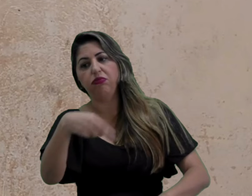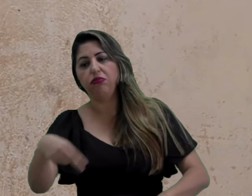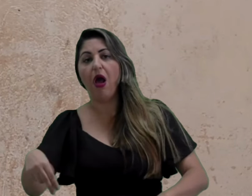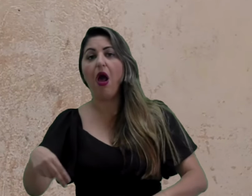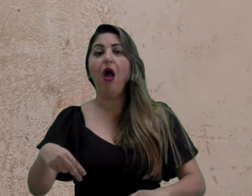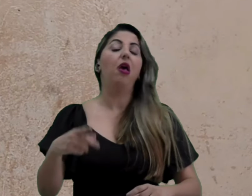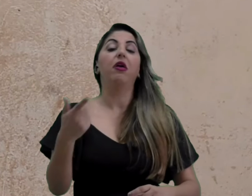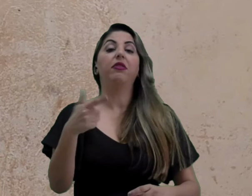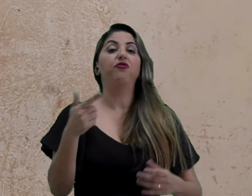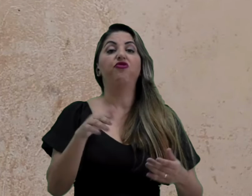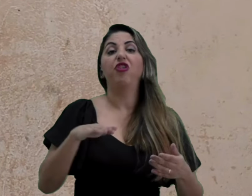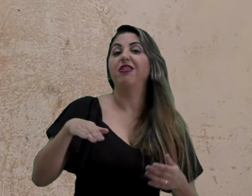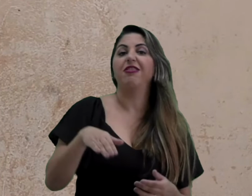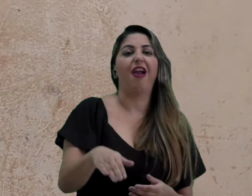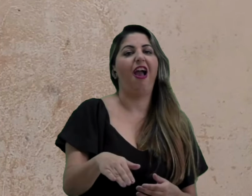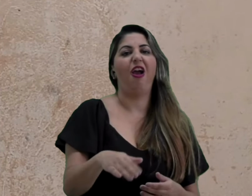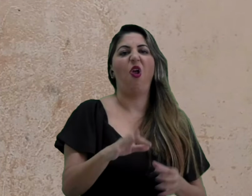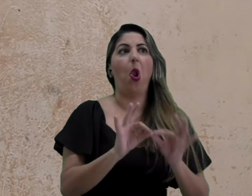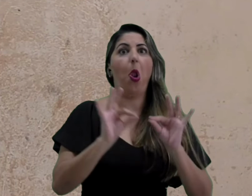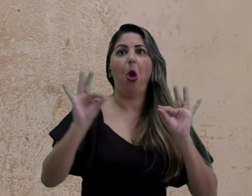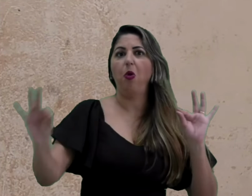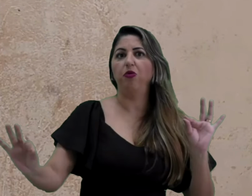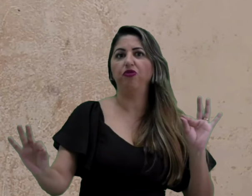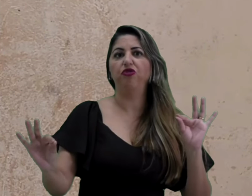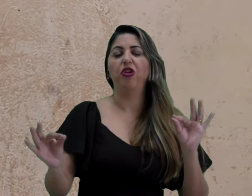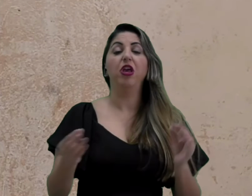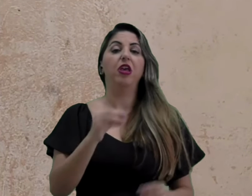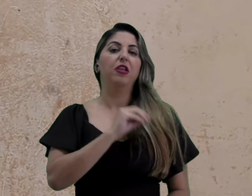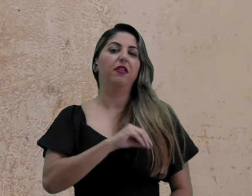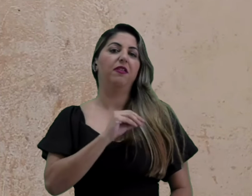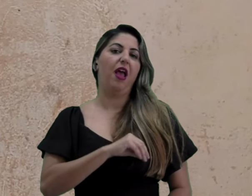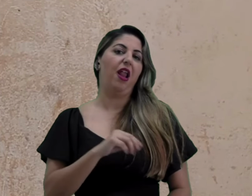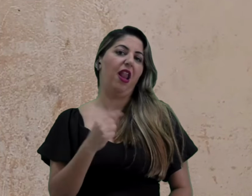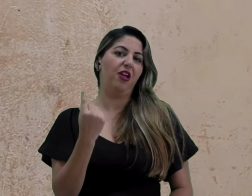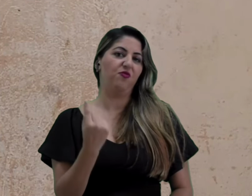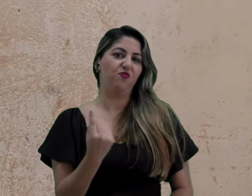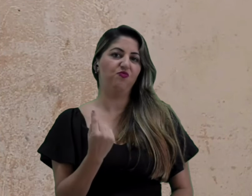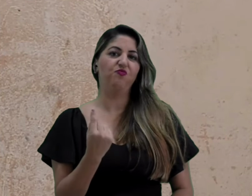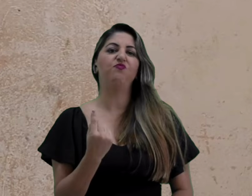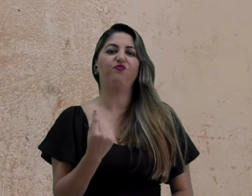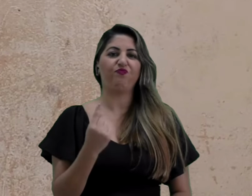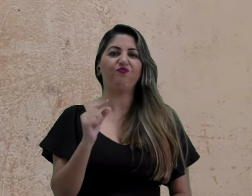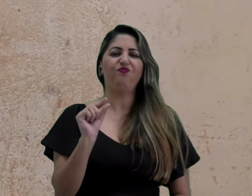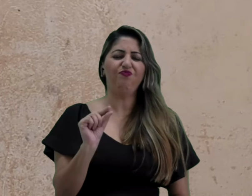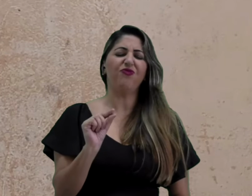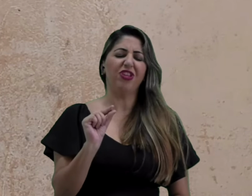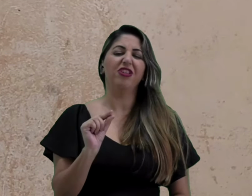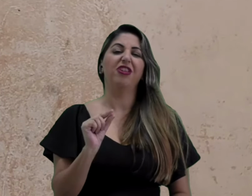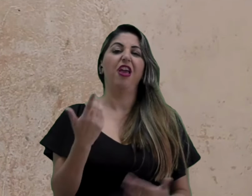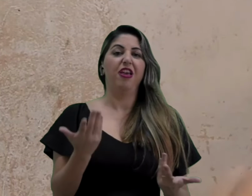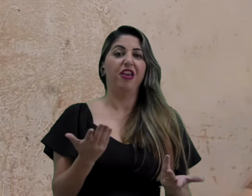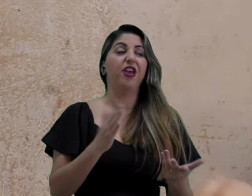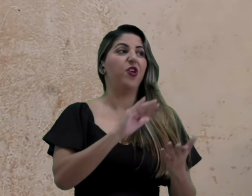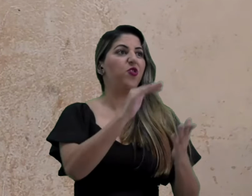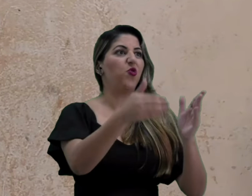receber o mísero salário que a prefeitura pagava. E tudo isso para um catarrento aprender a escrever e